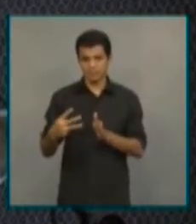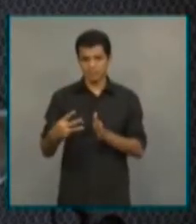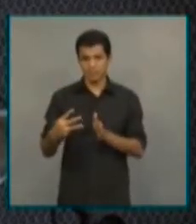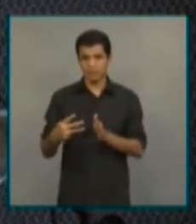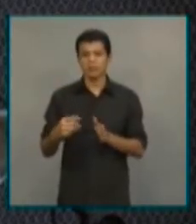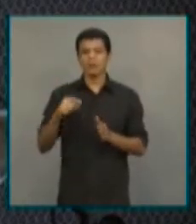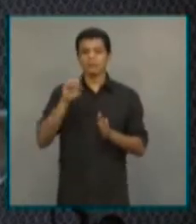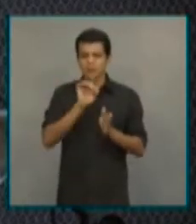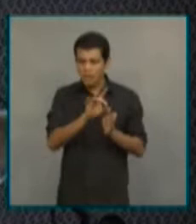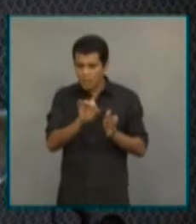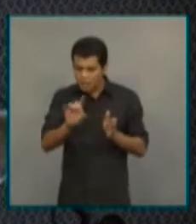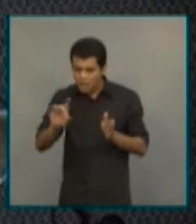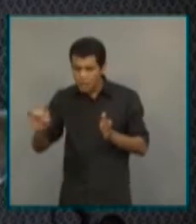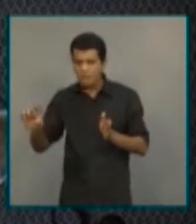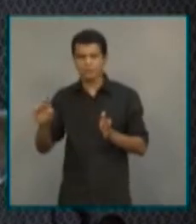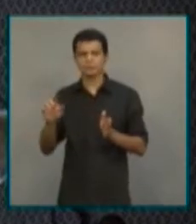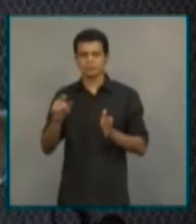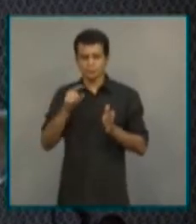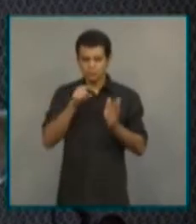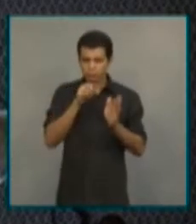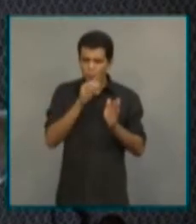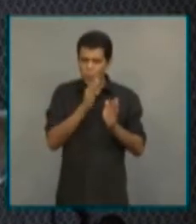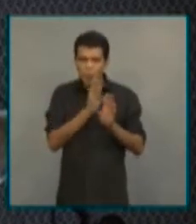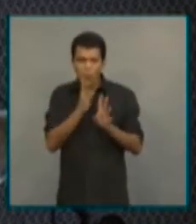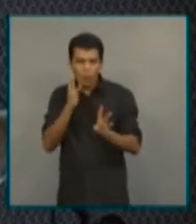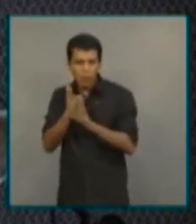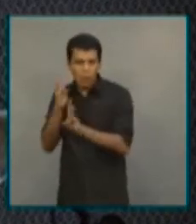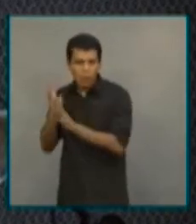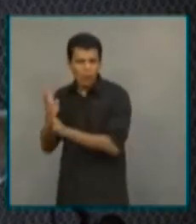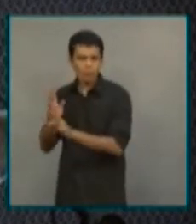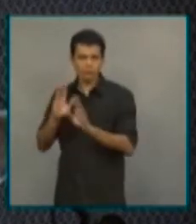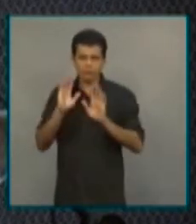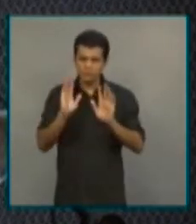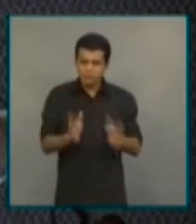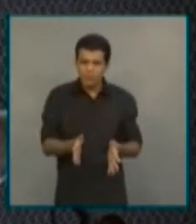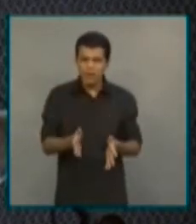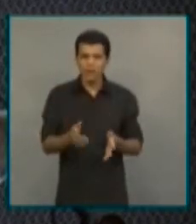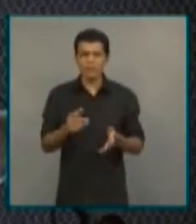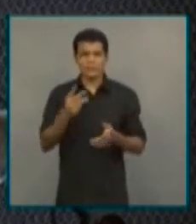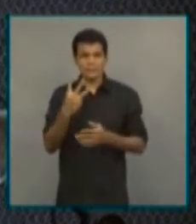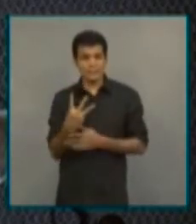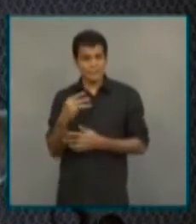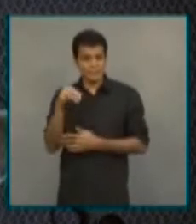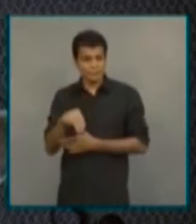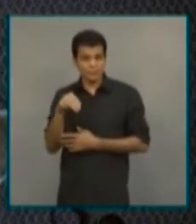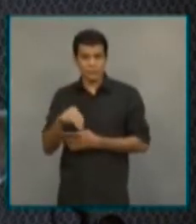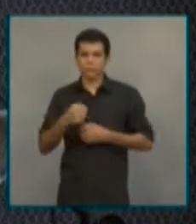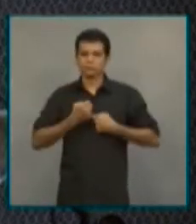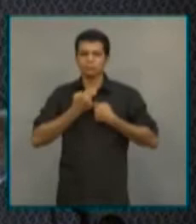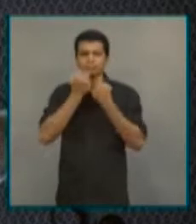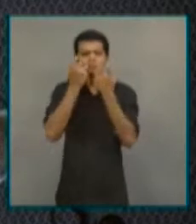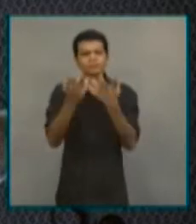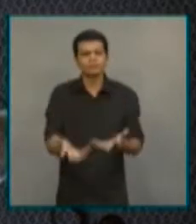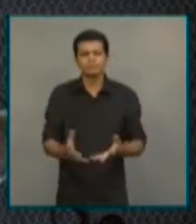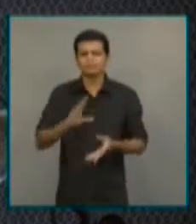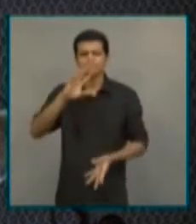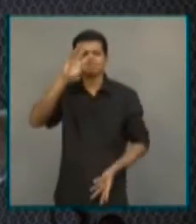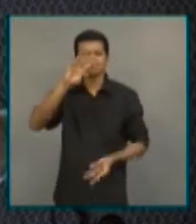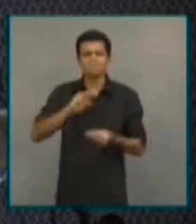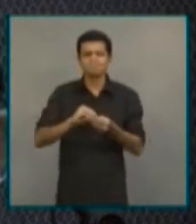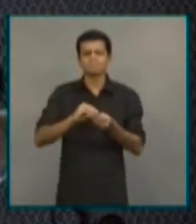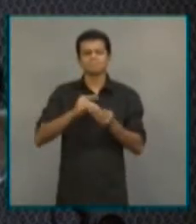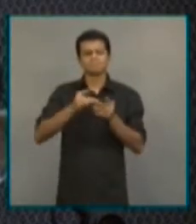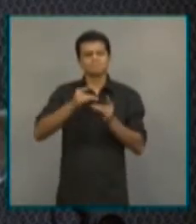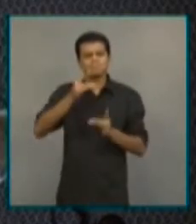ordem pré-estabelecida, por sorteio, terá 3 minutos para a exposição sucinta das suas propostas